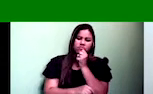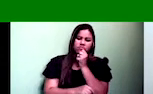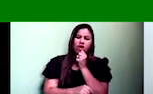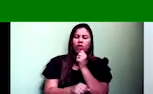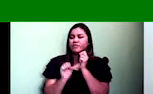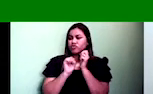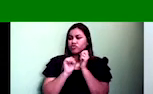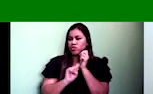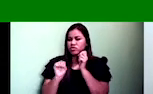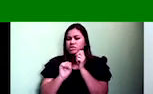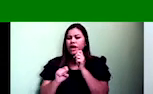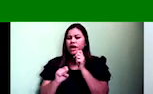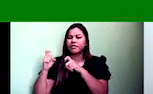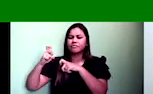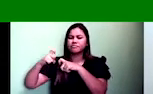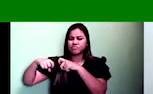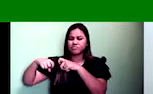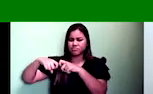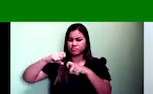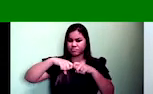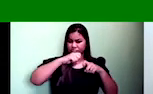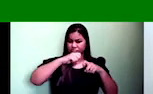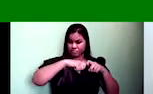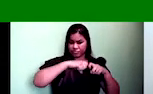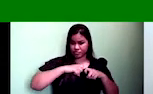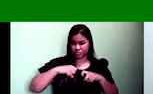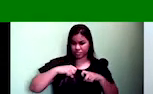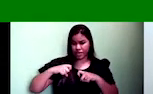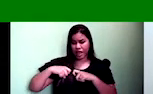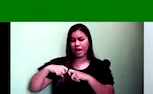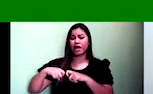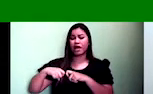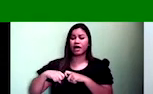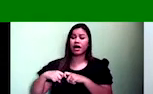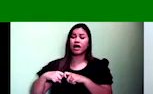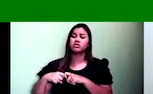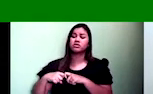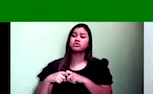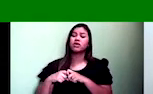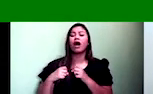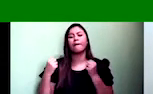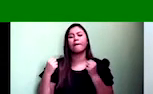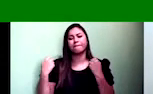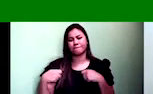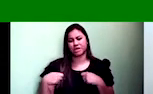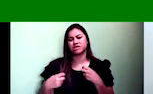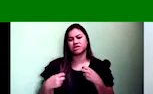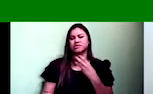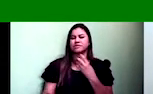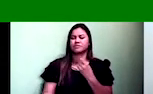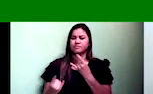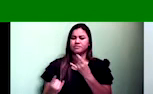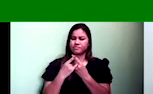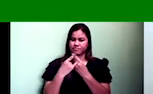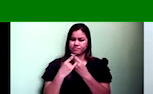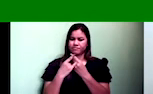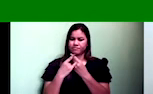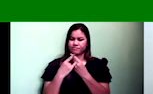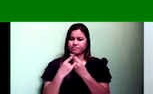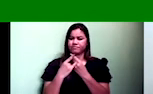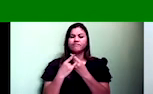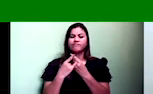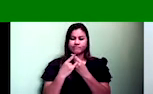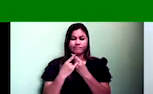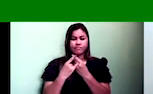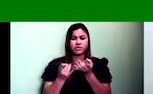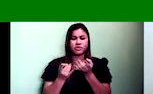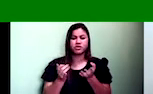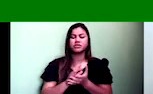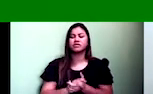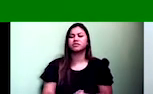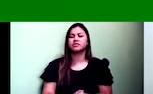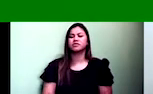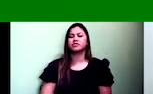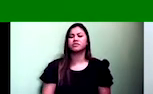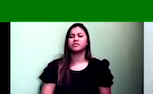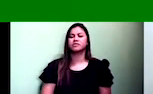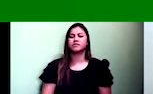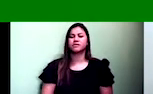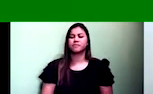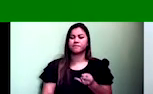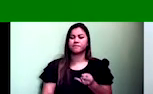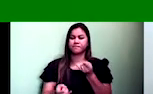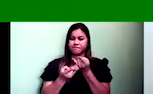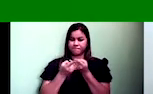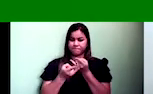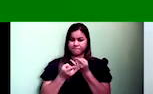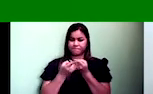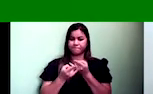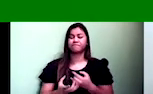dependendo dos envolvidos, o uso da camisinha sempre constante. A